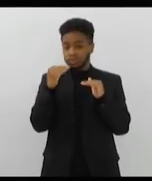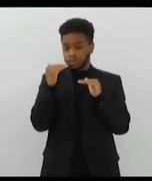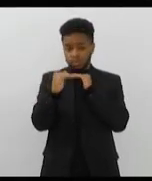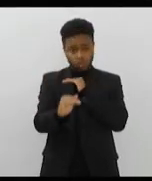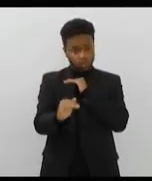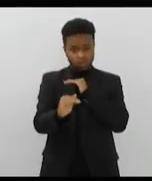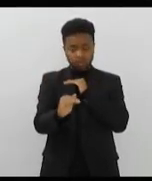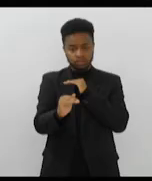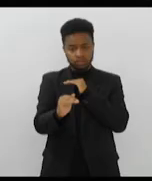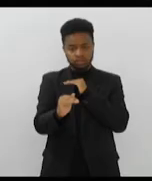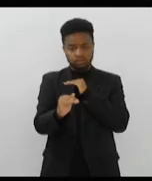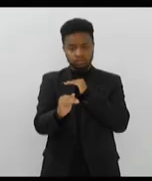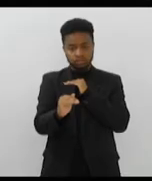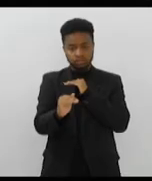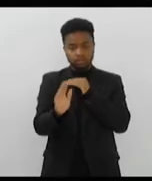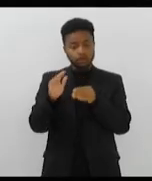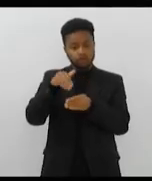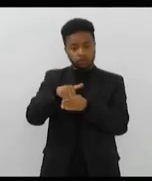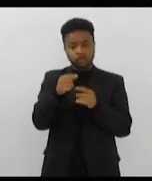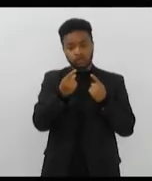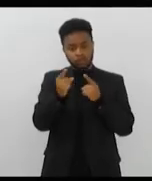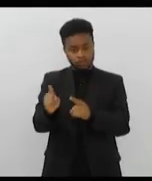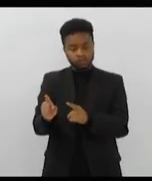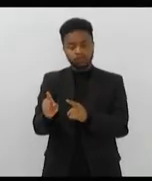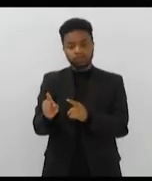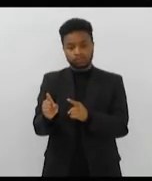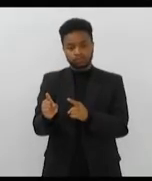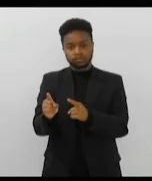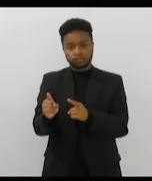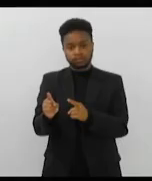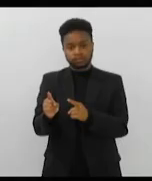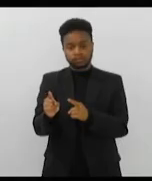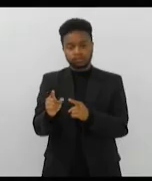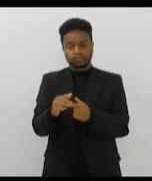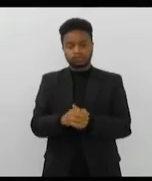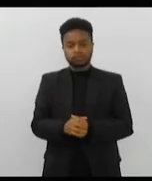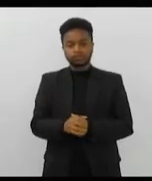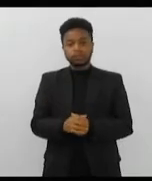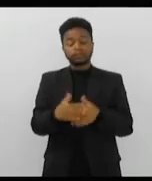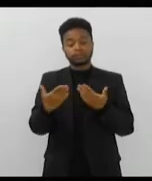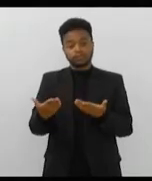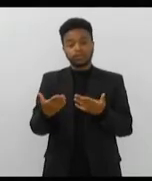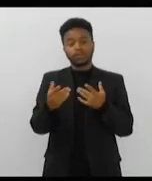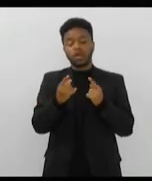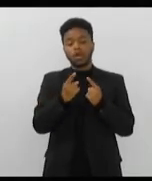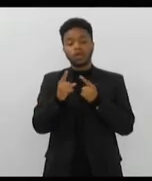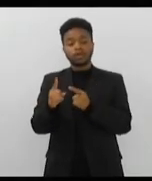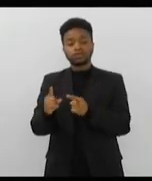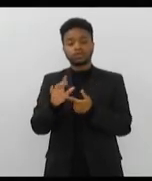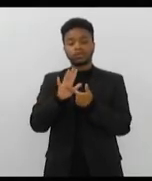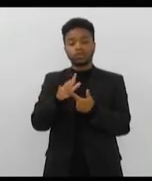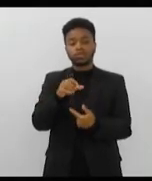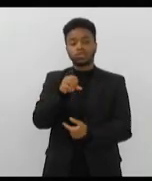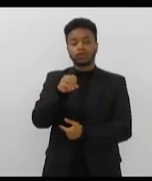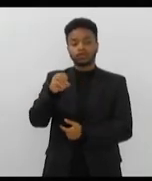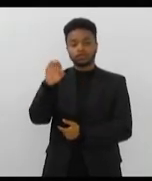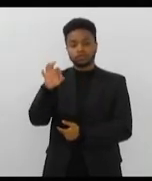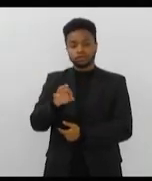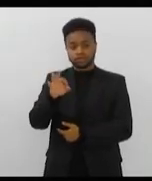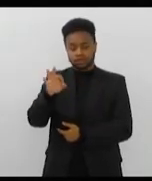concordar, votar contra. E como oposição, 90% das